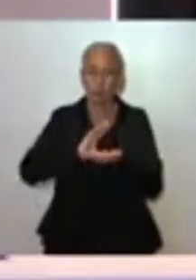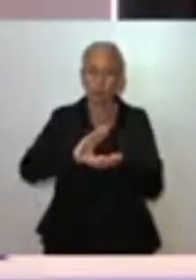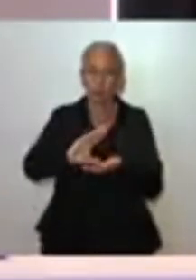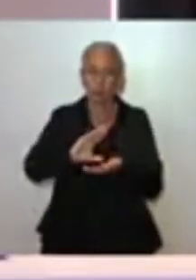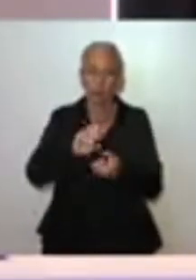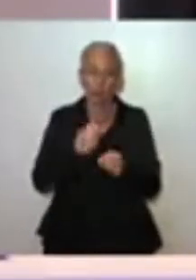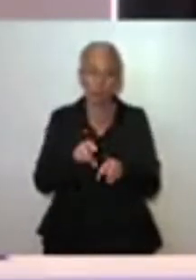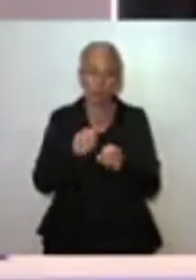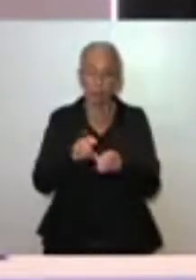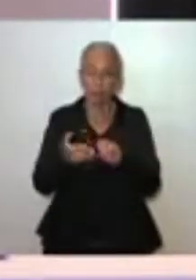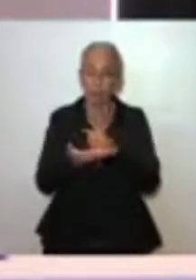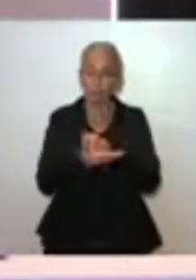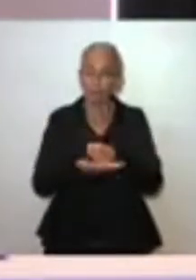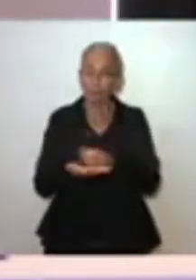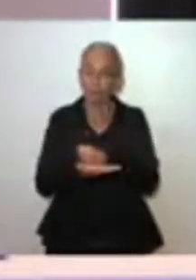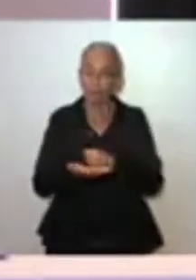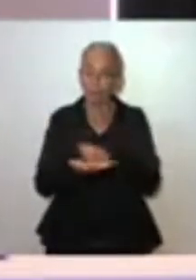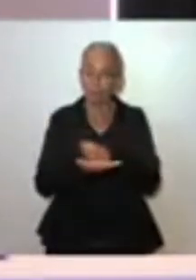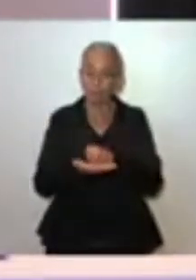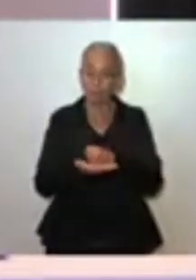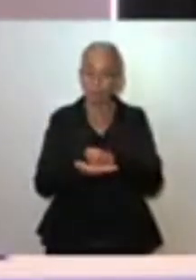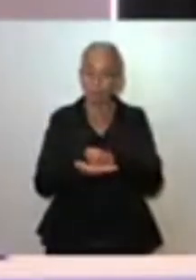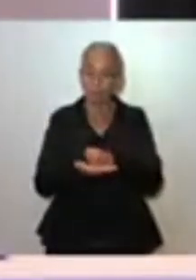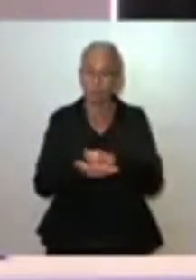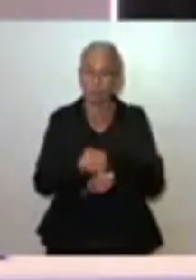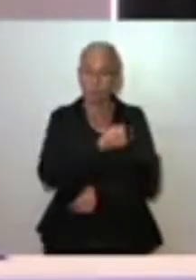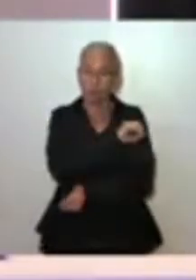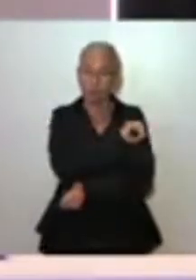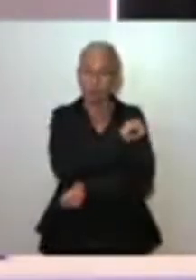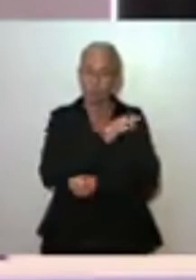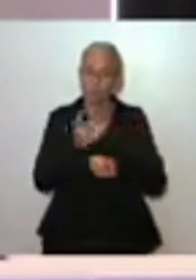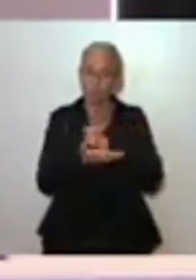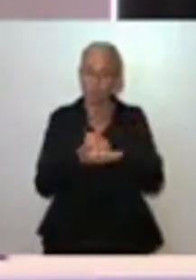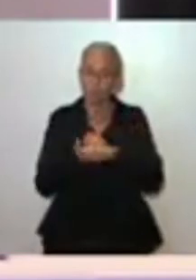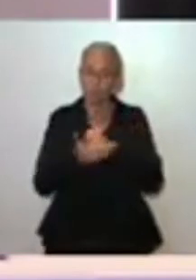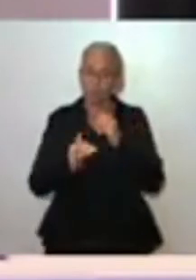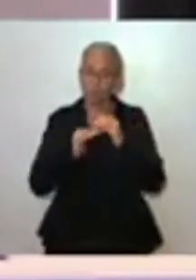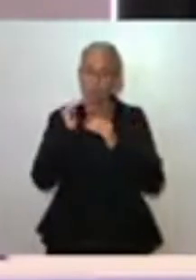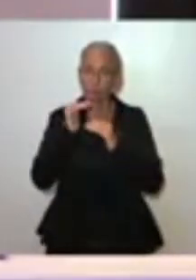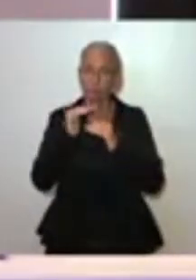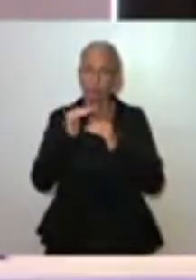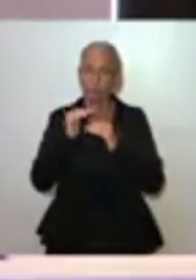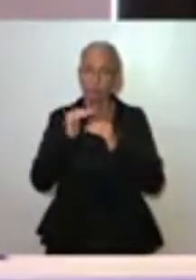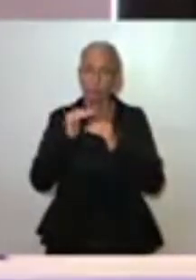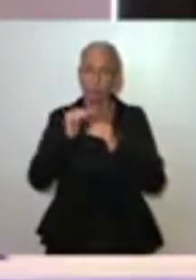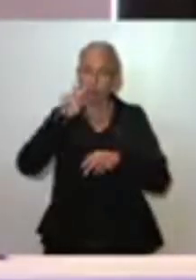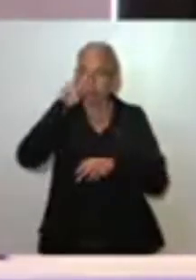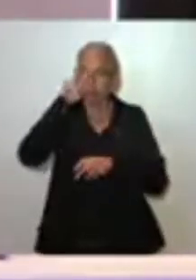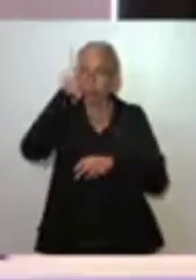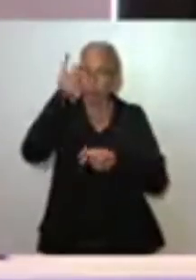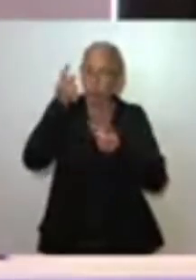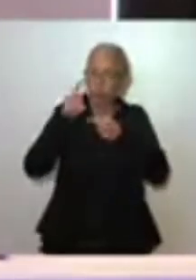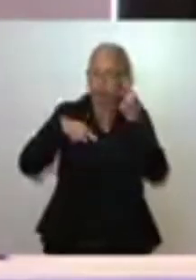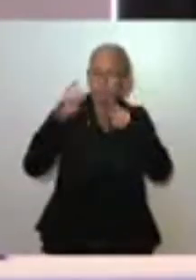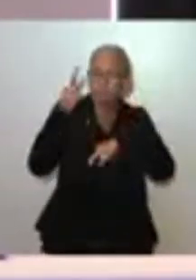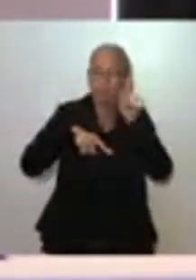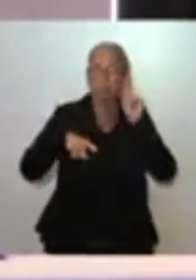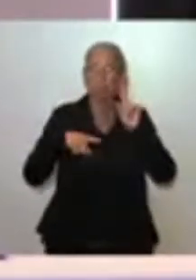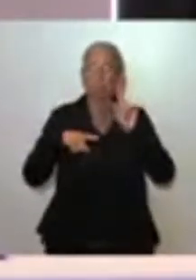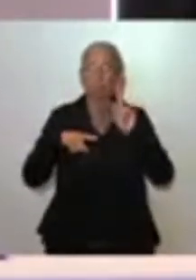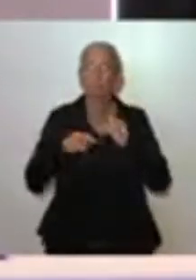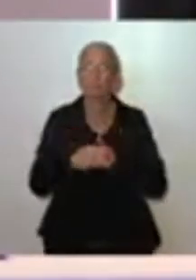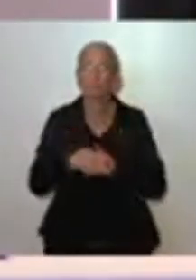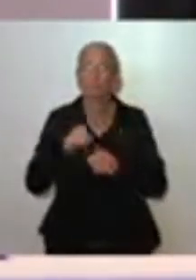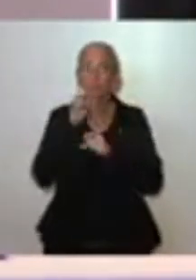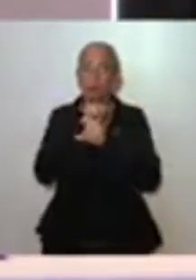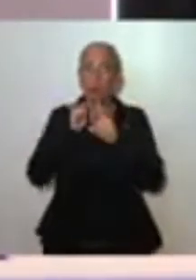Básica portanto a educação é a principal força transformadora de uma